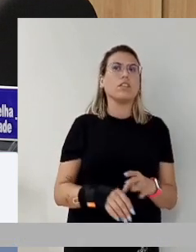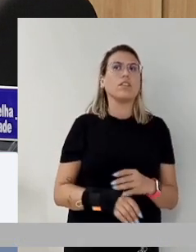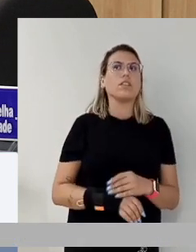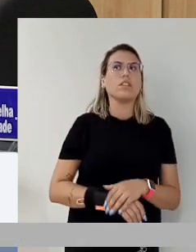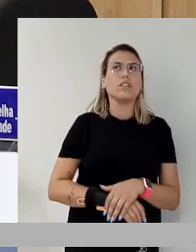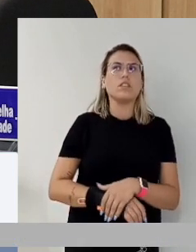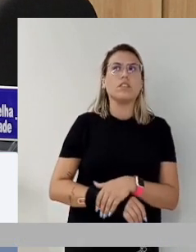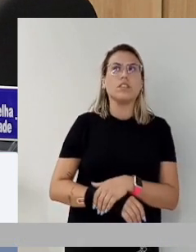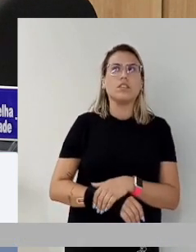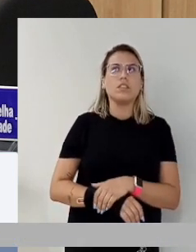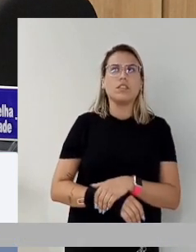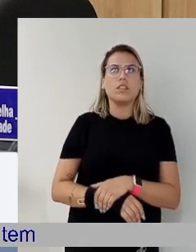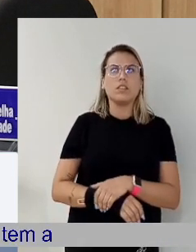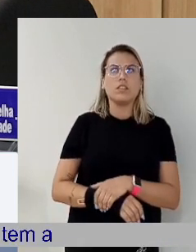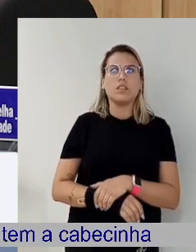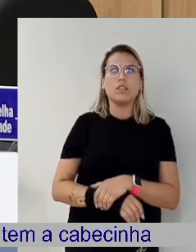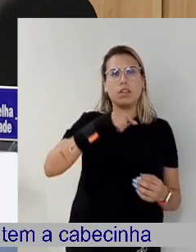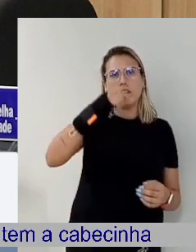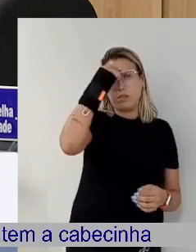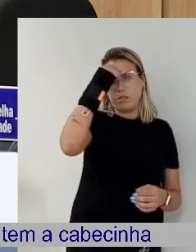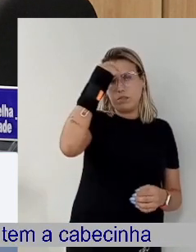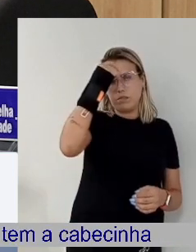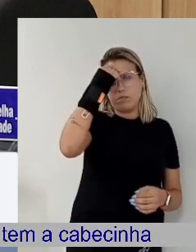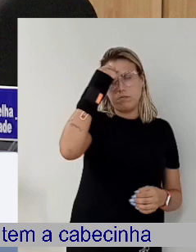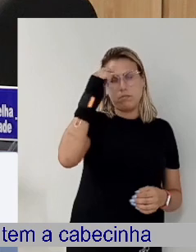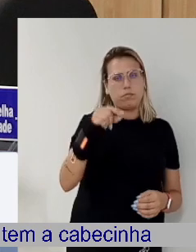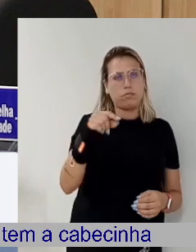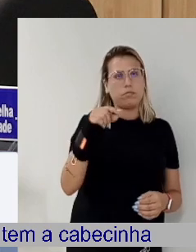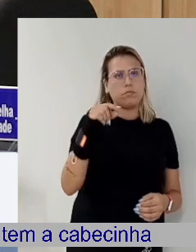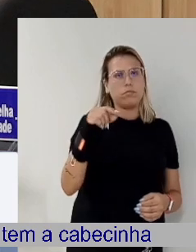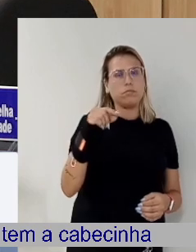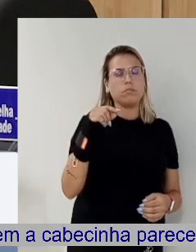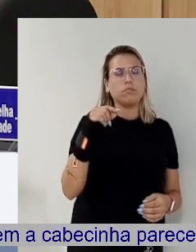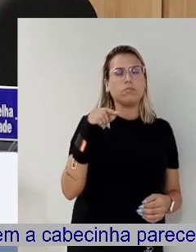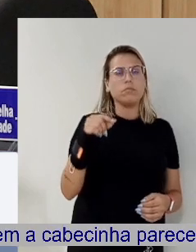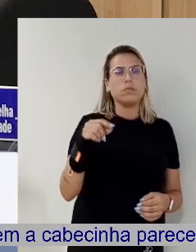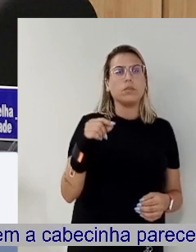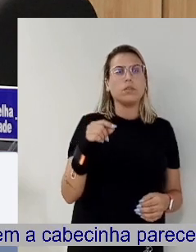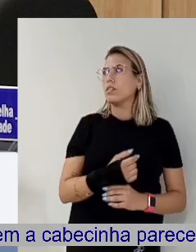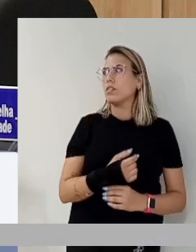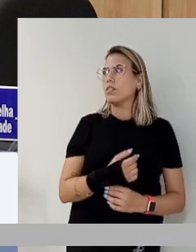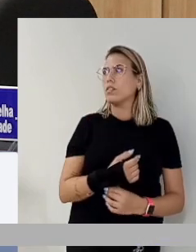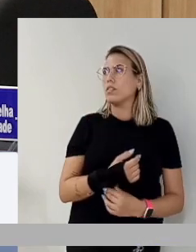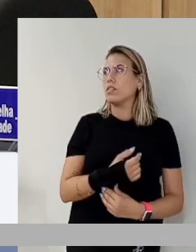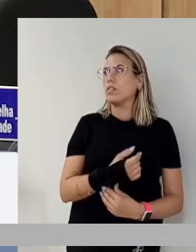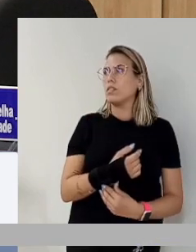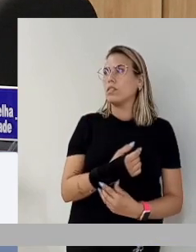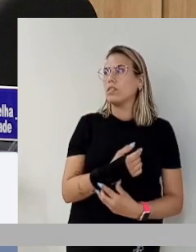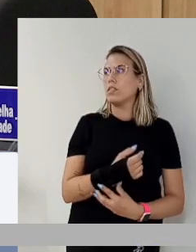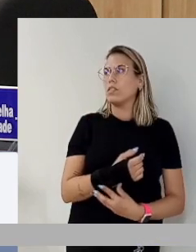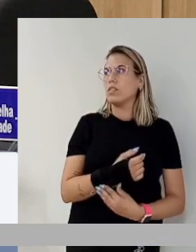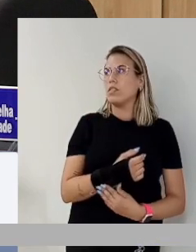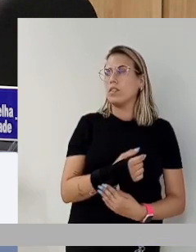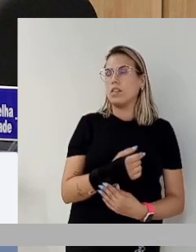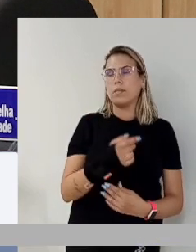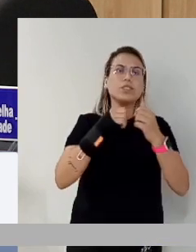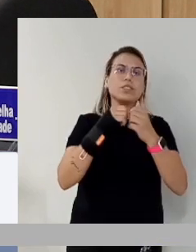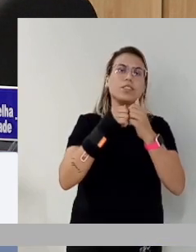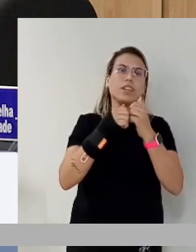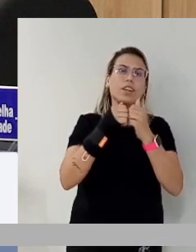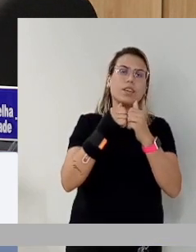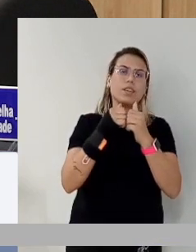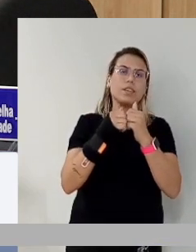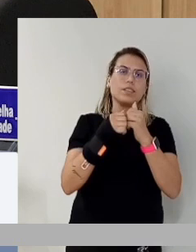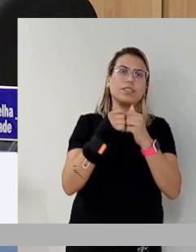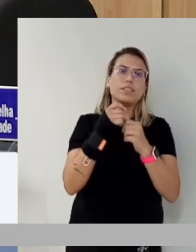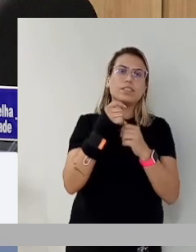tem gente que tem a cabecinha bem miudinha olha parece um um um caroço de arroz de caroço de arroz